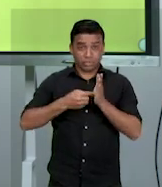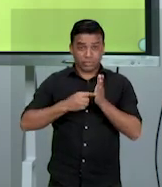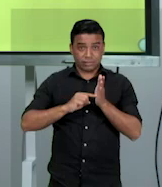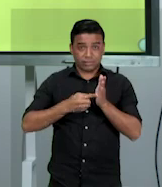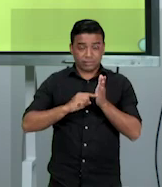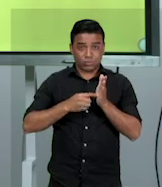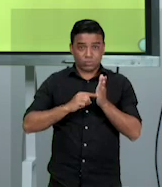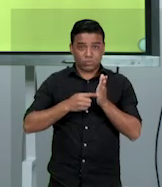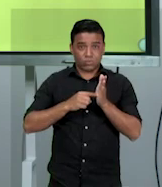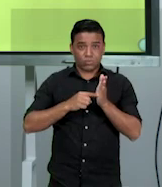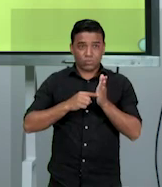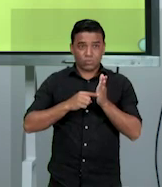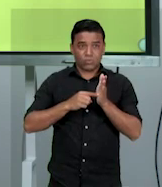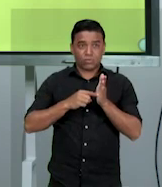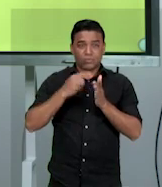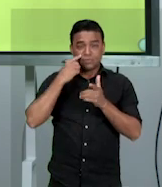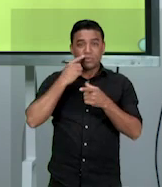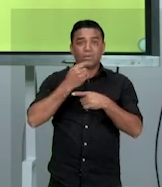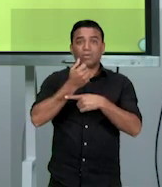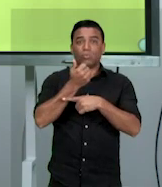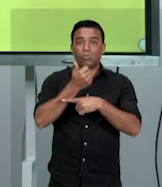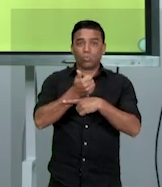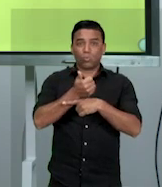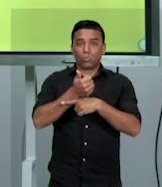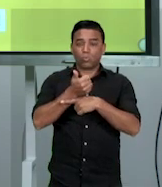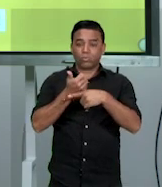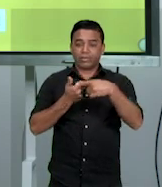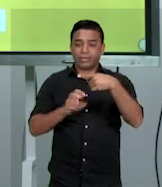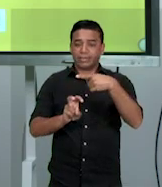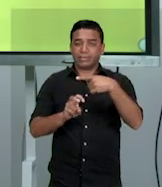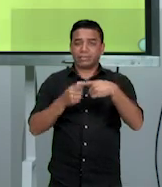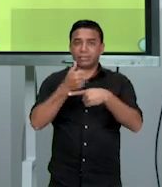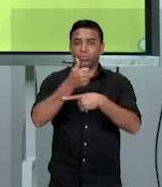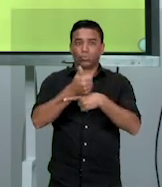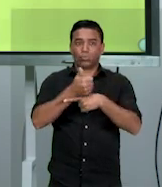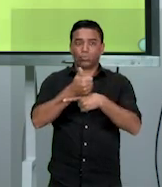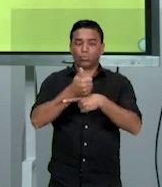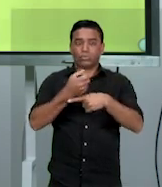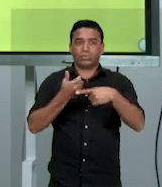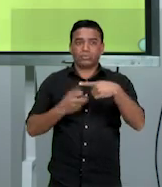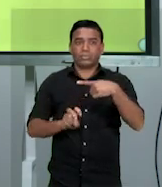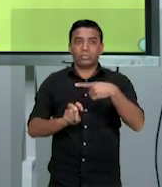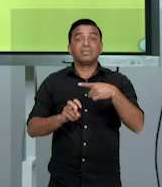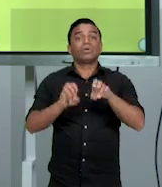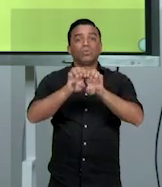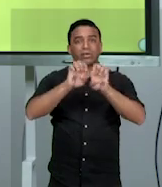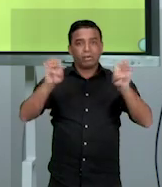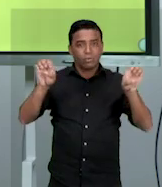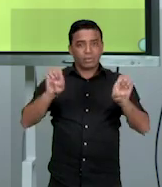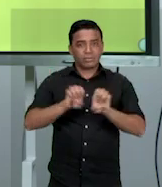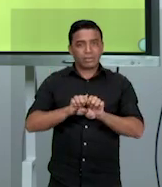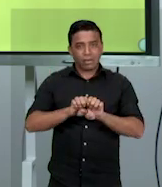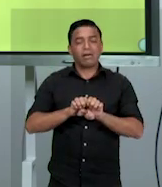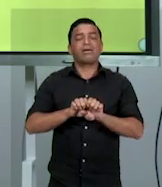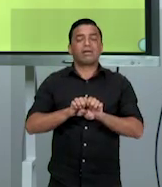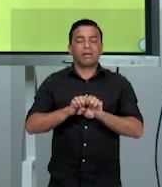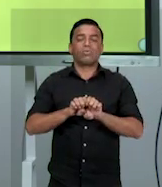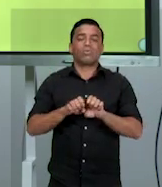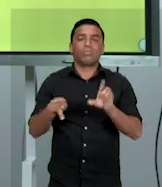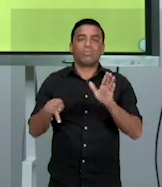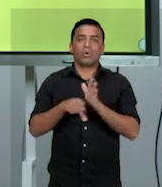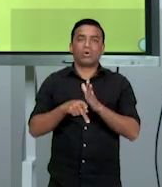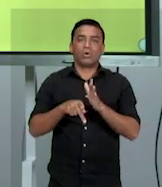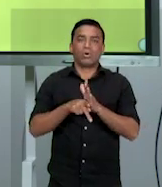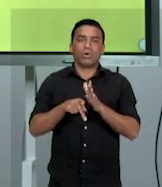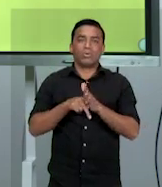multiplicação ficou com esta fração. Então, eu tenho uma equação com